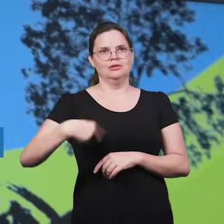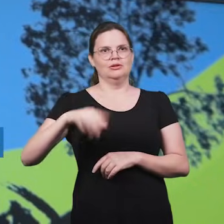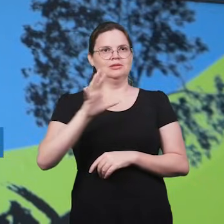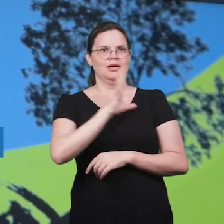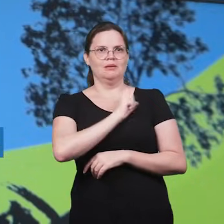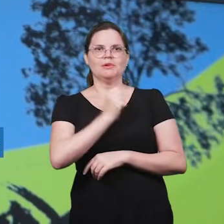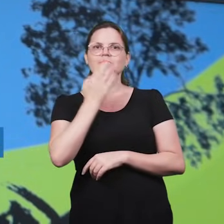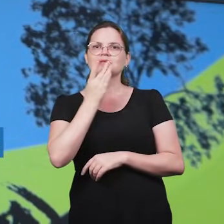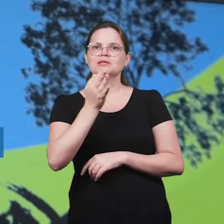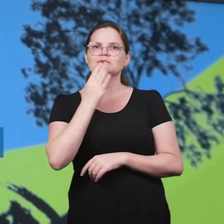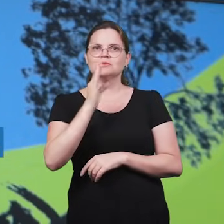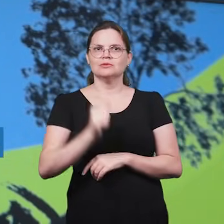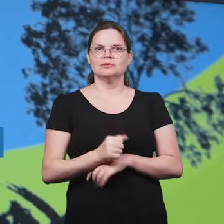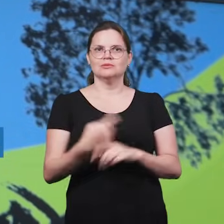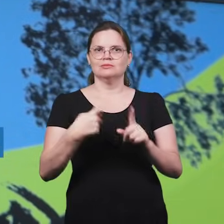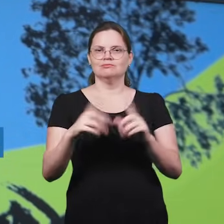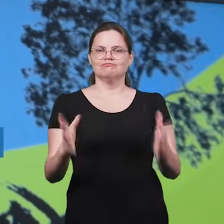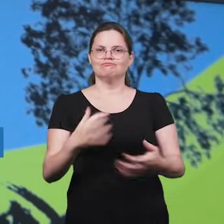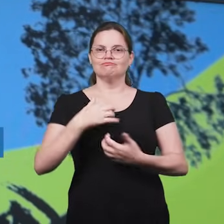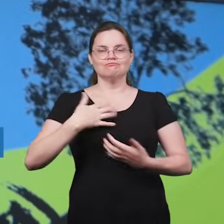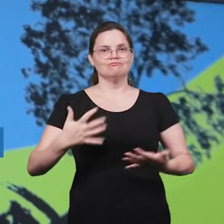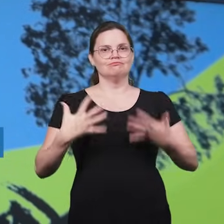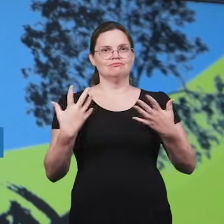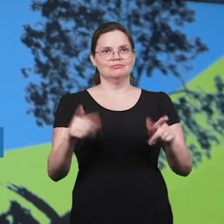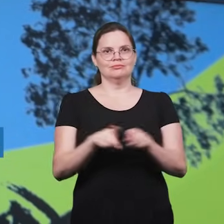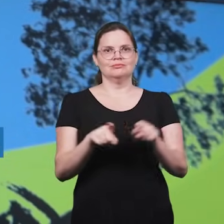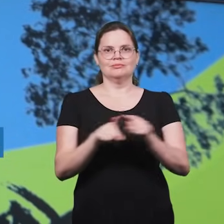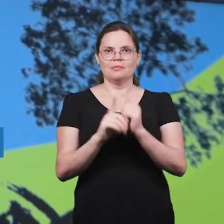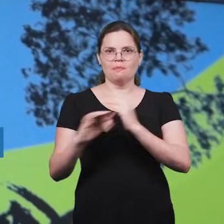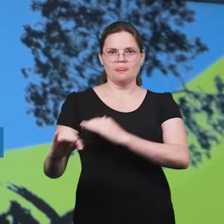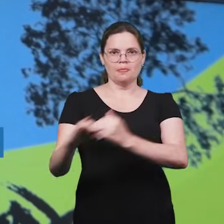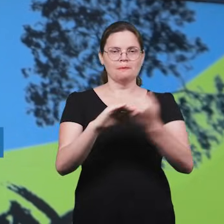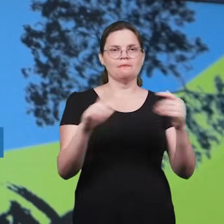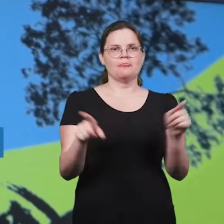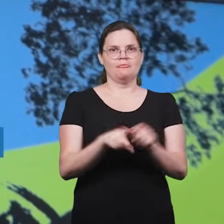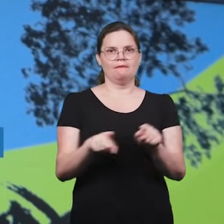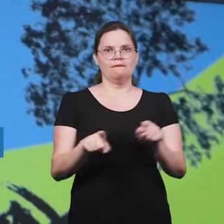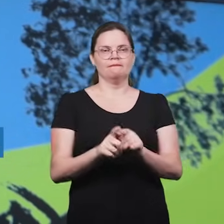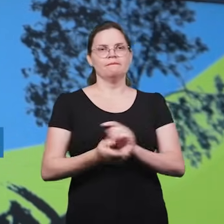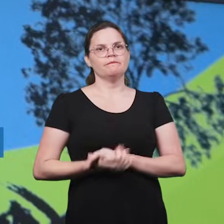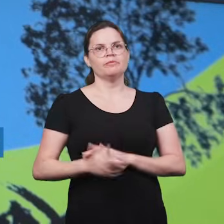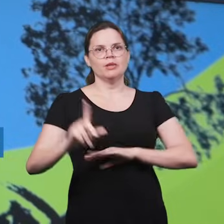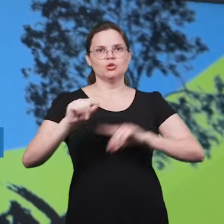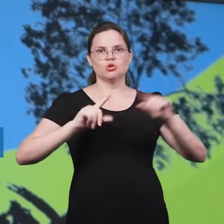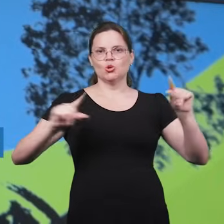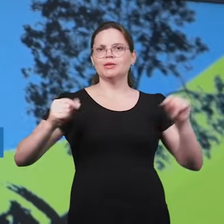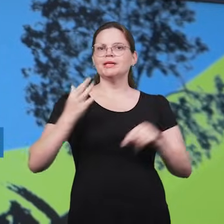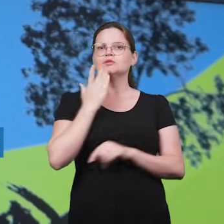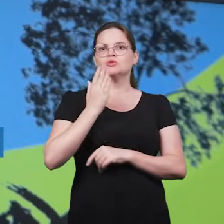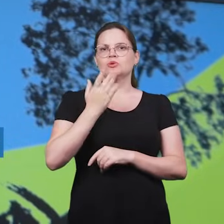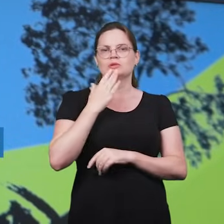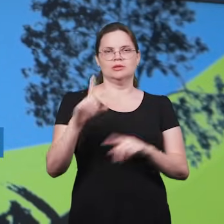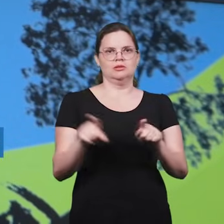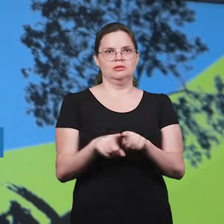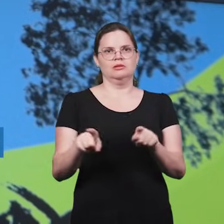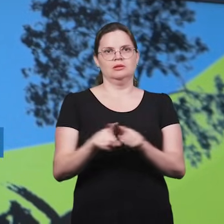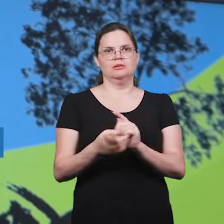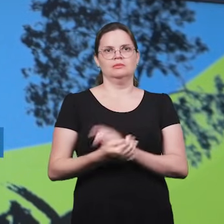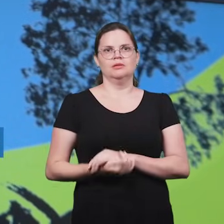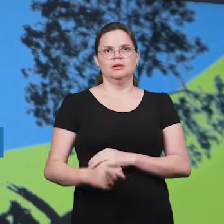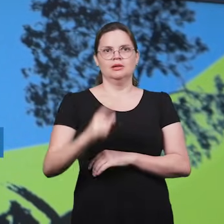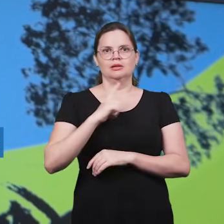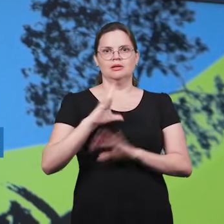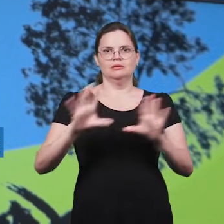As cores que evocam alegria, unidade. Essas escolhidas, contamos também com a